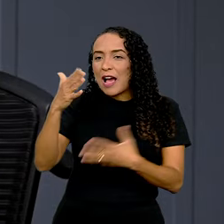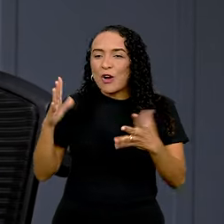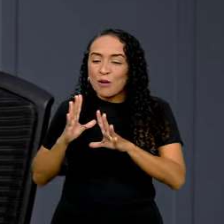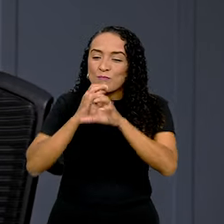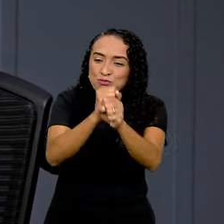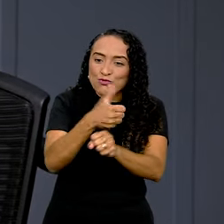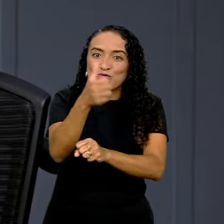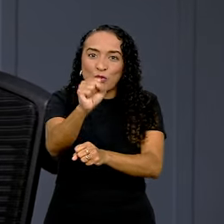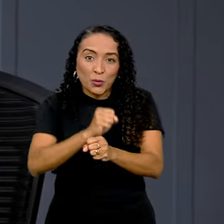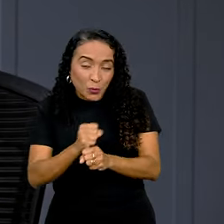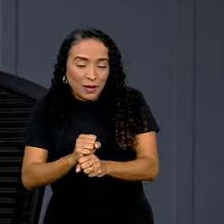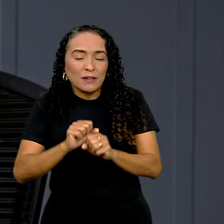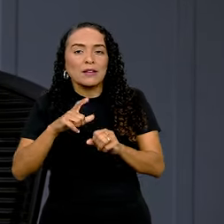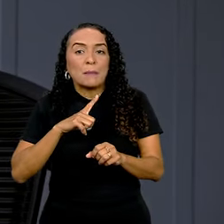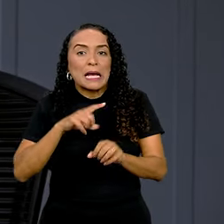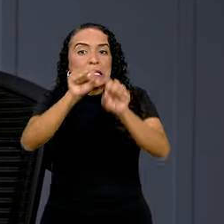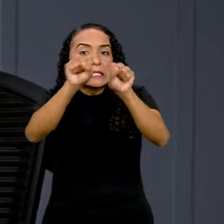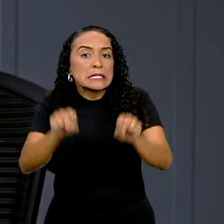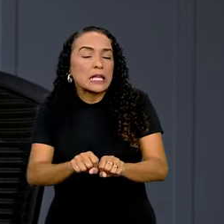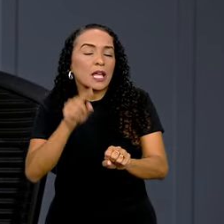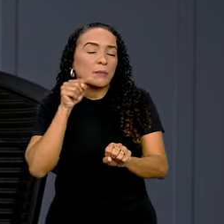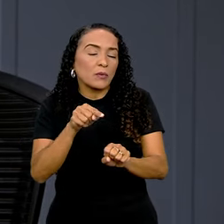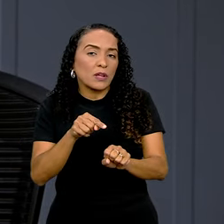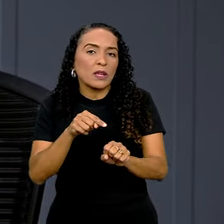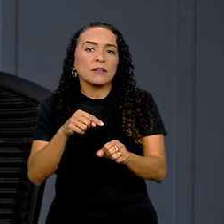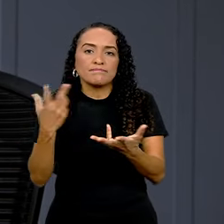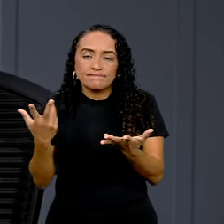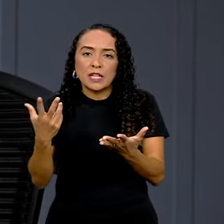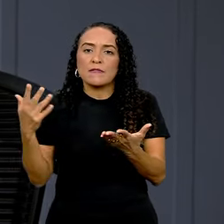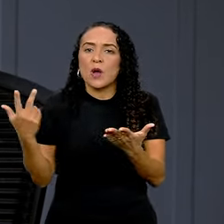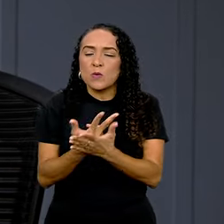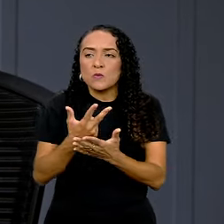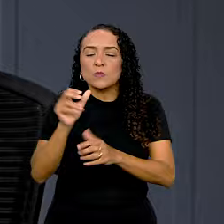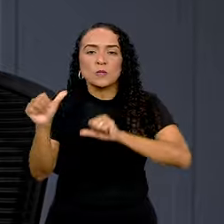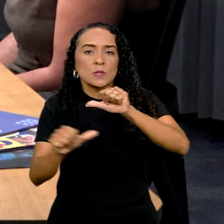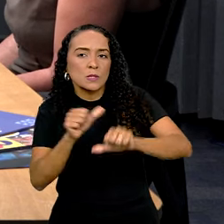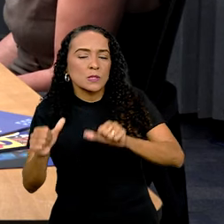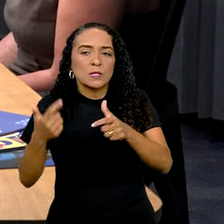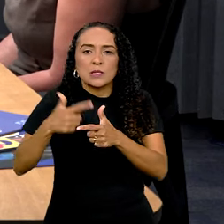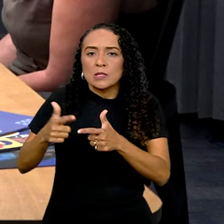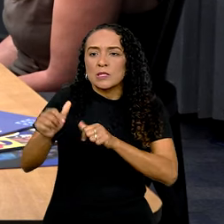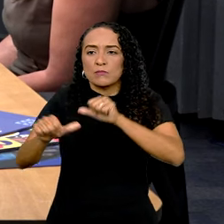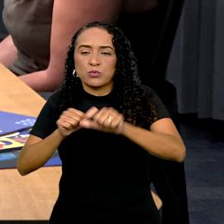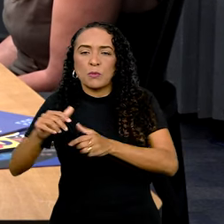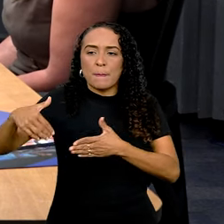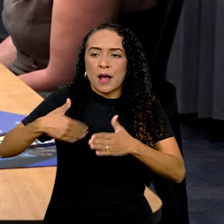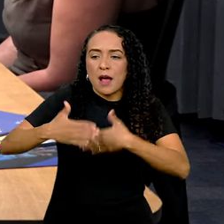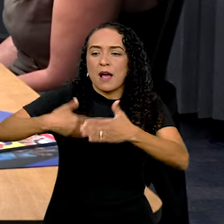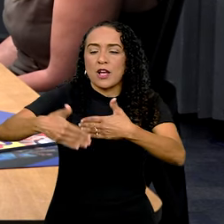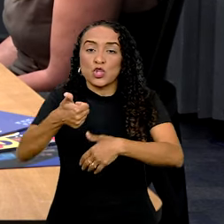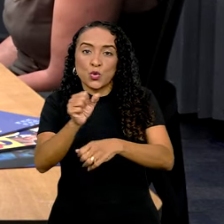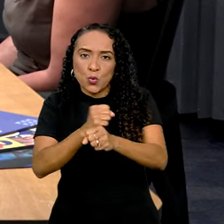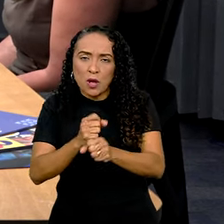completando agora 18 anos mas foi um sistema que eh passou por alguns reveses mas ao longo da sua trajetória